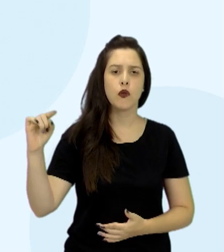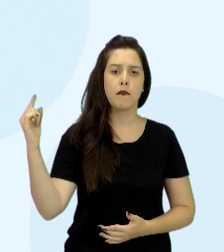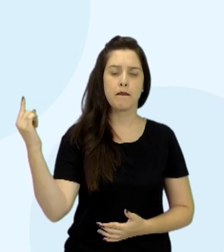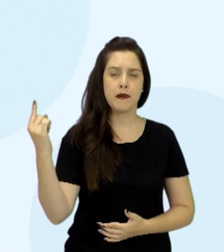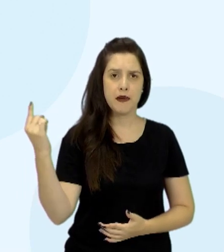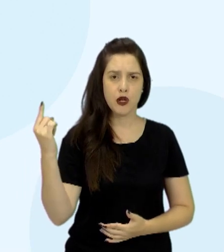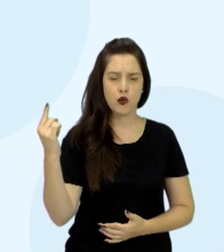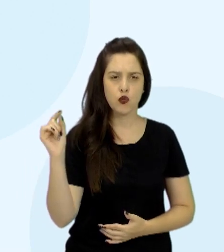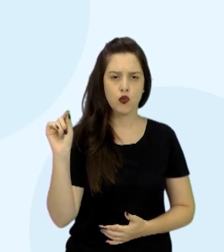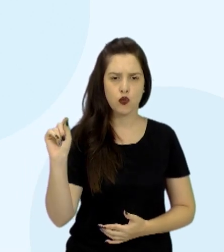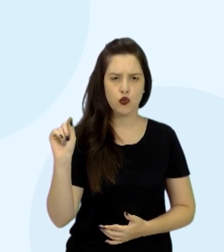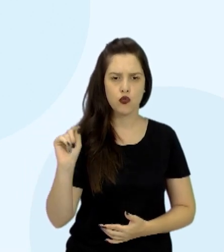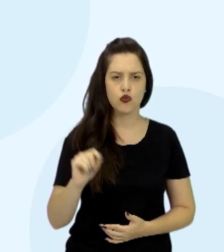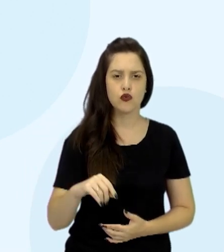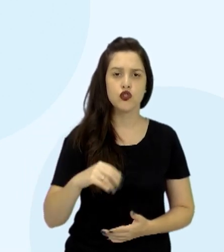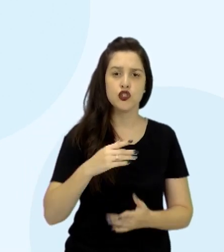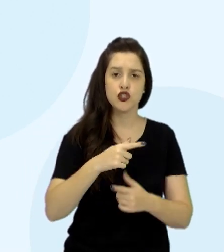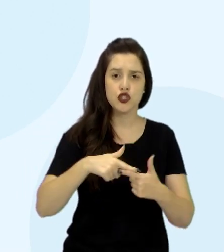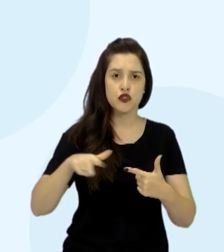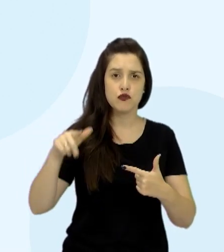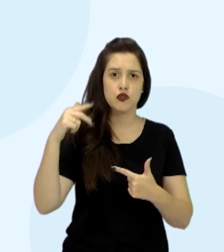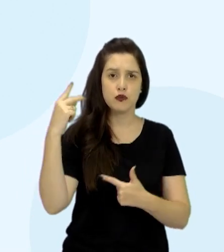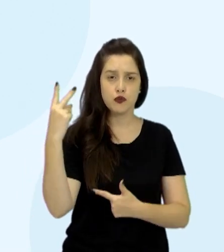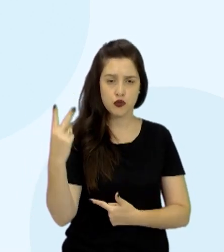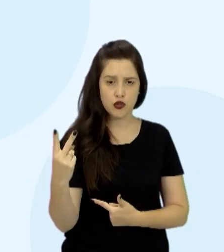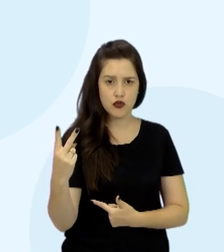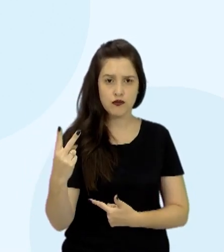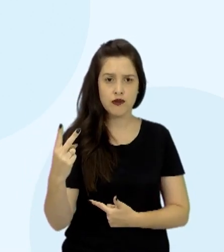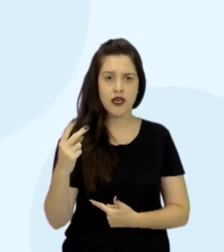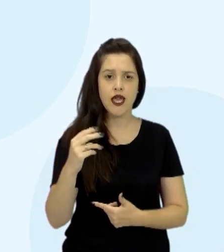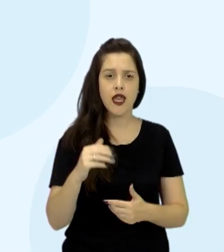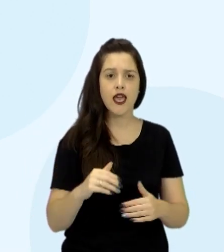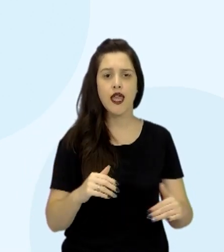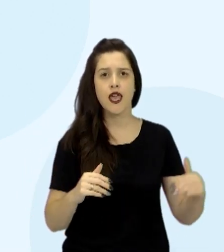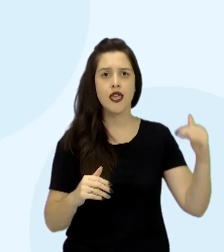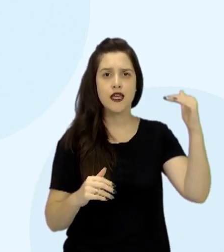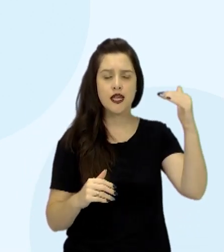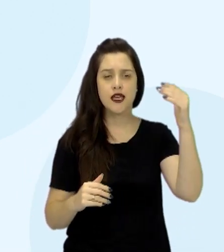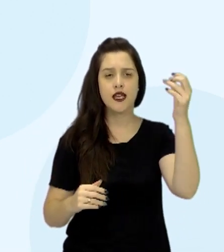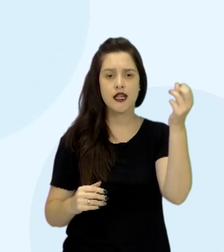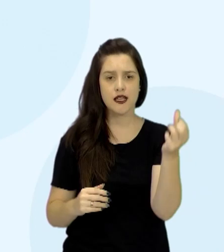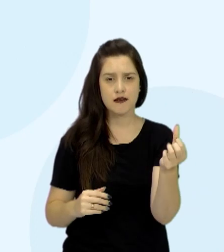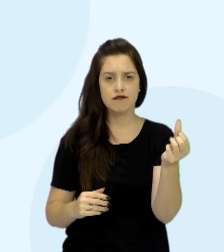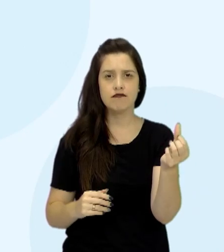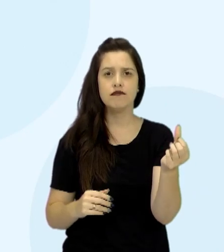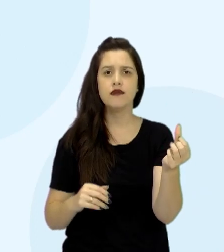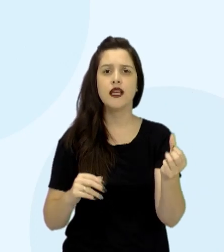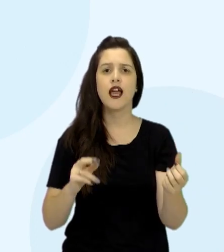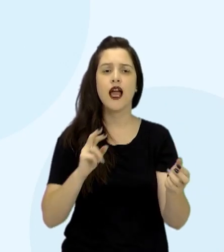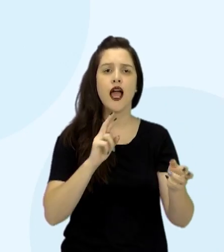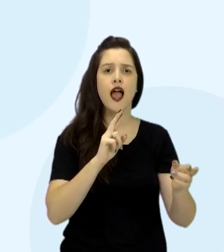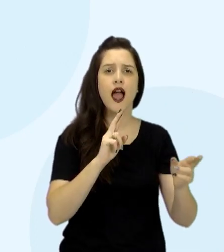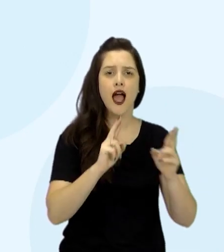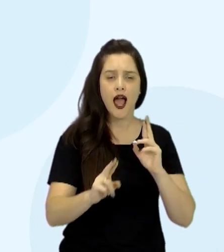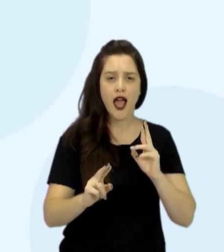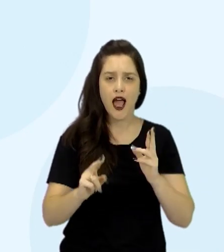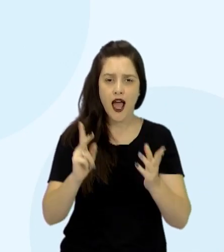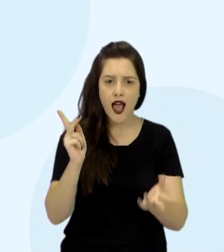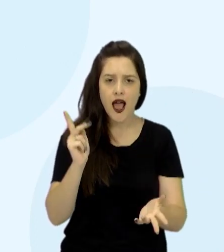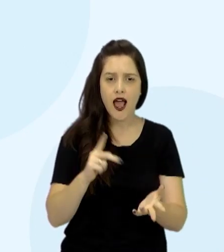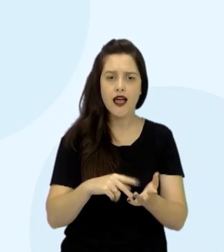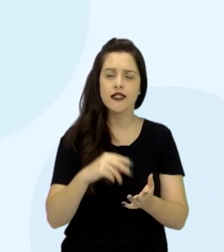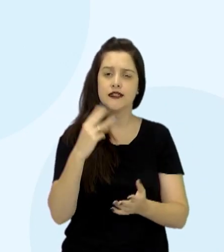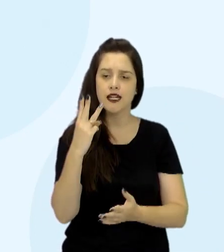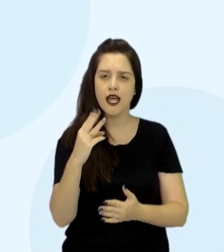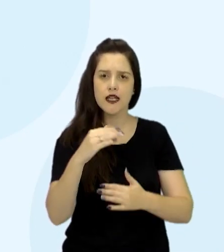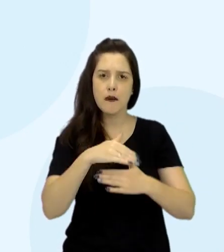equivalentes. Então, se eu dividir por 2 em cima e embaixo, eu vou ter a razão de 3 para 2. Ou